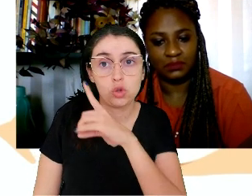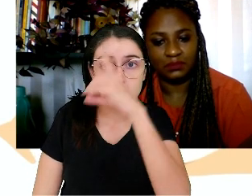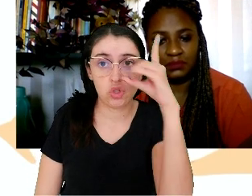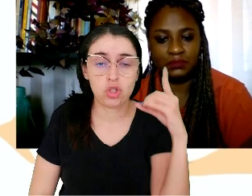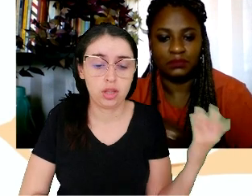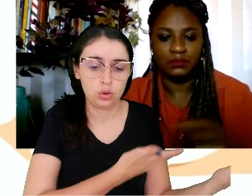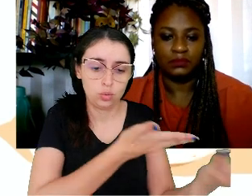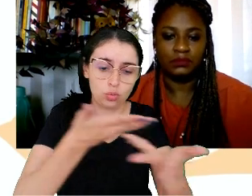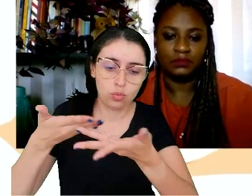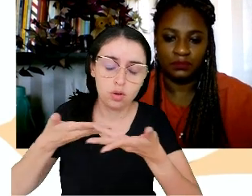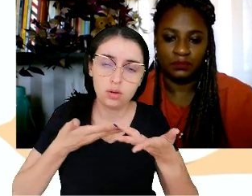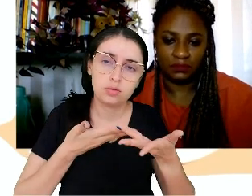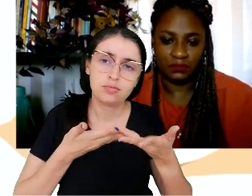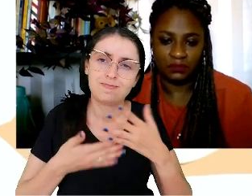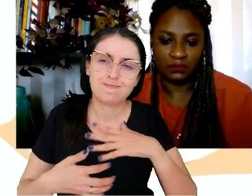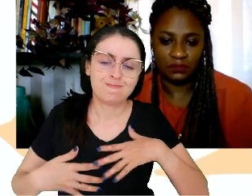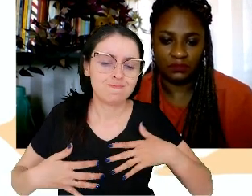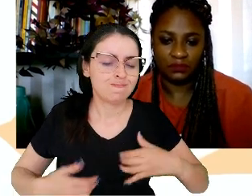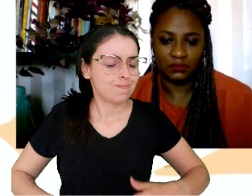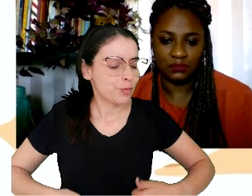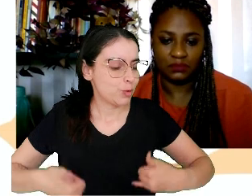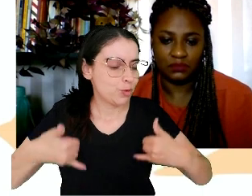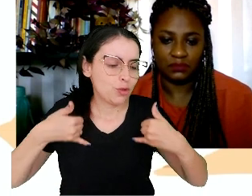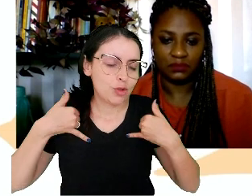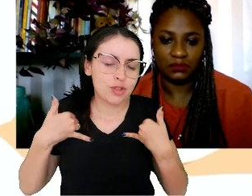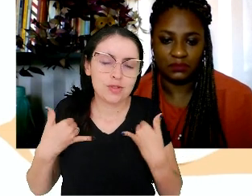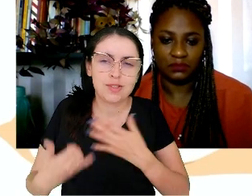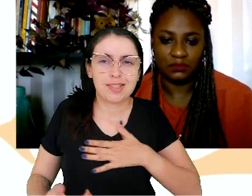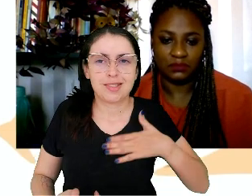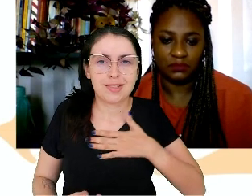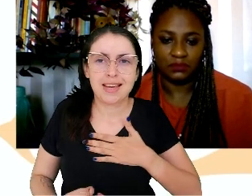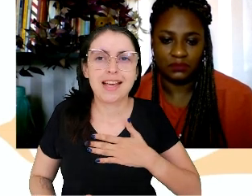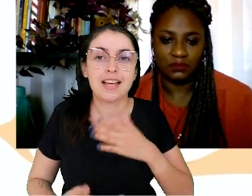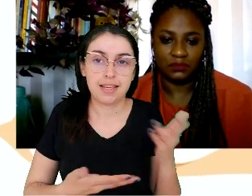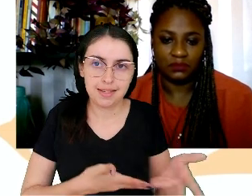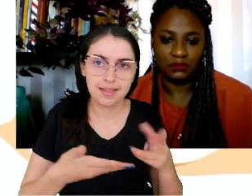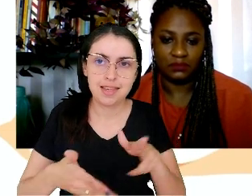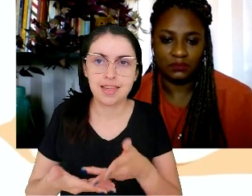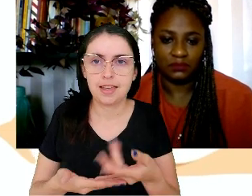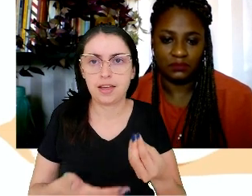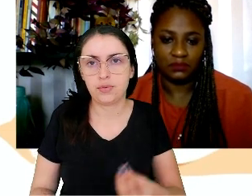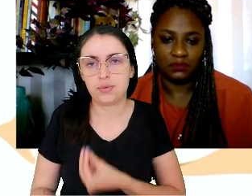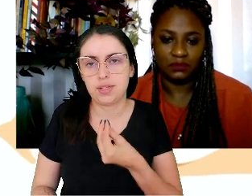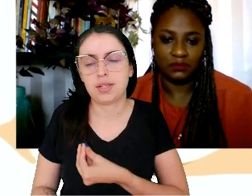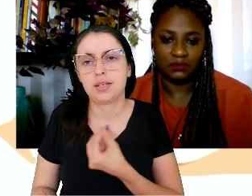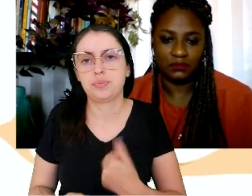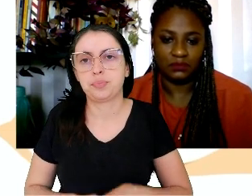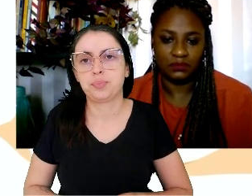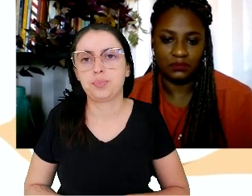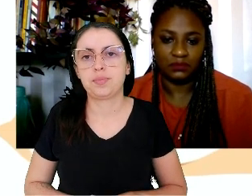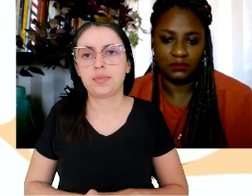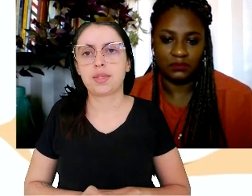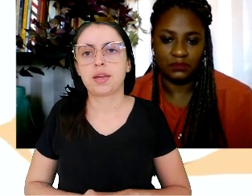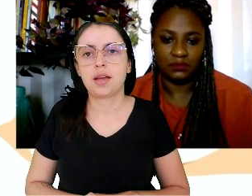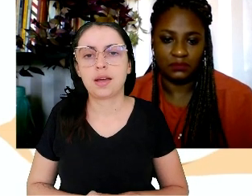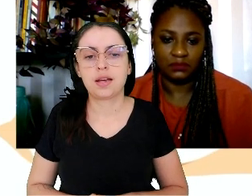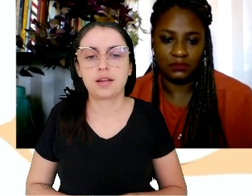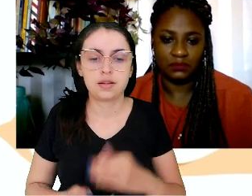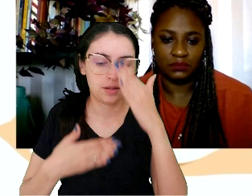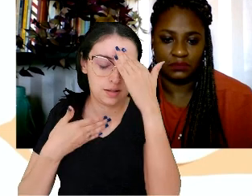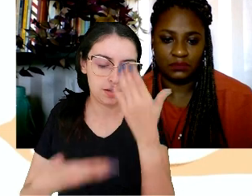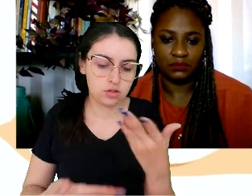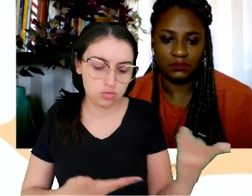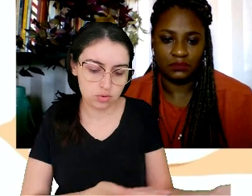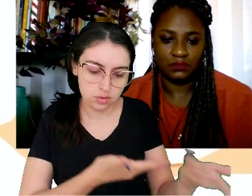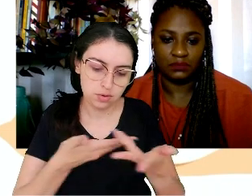Bom dia a todos. É um prazer imenso estar aqui com vocês. Eu queria agradecer